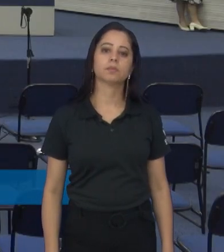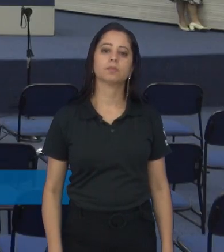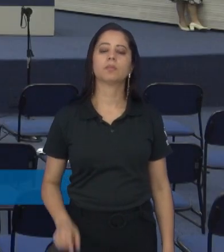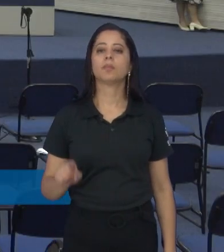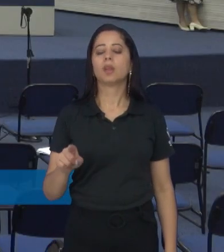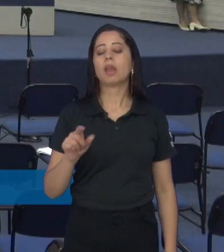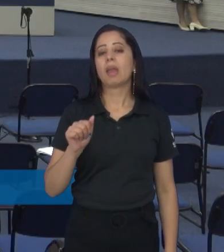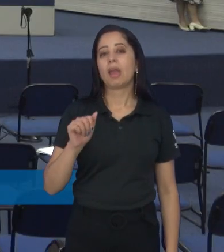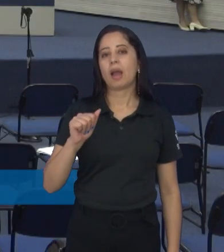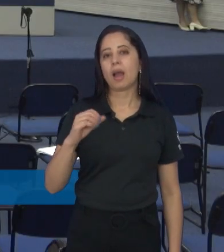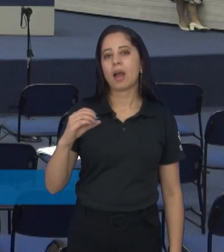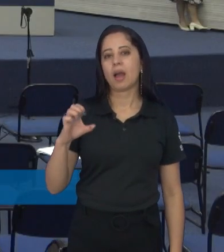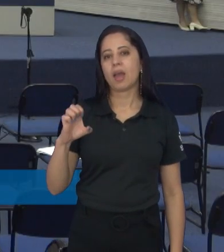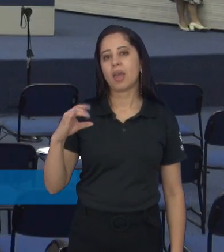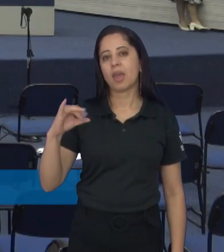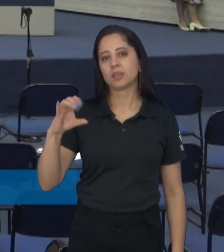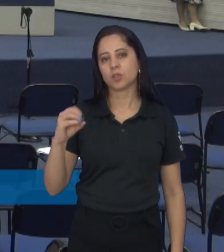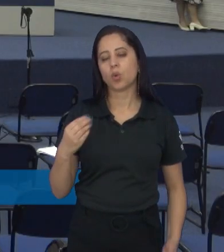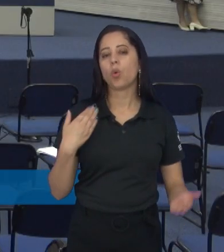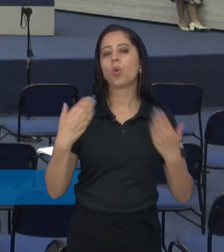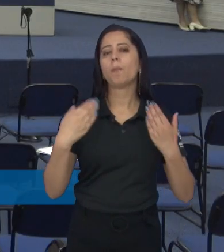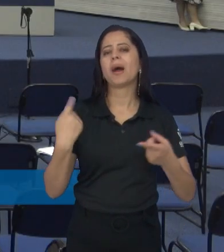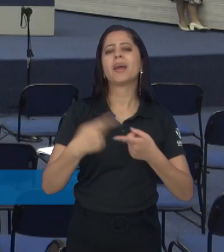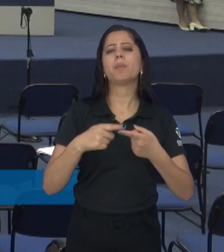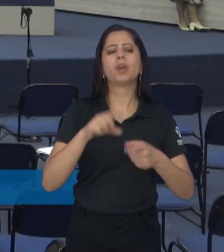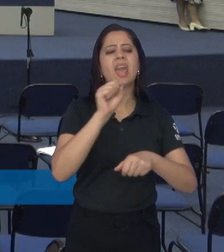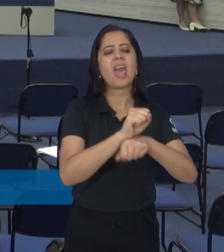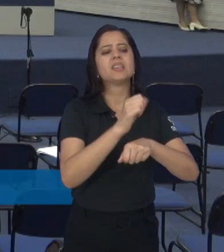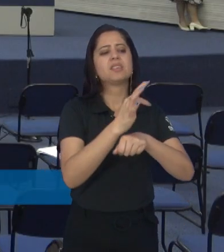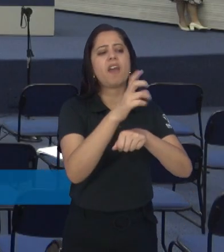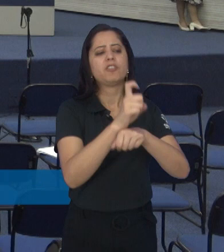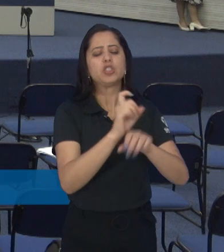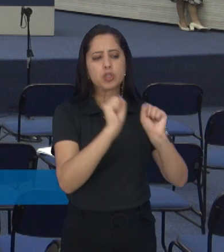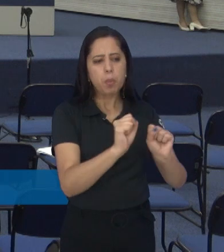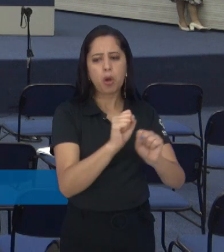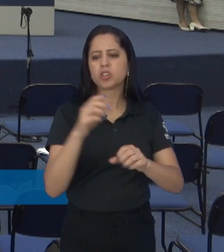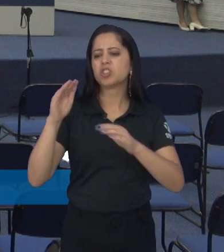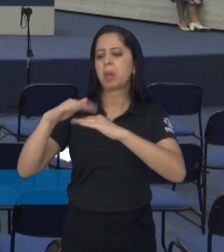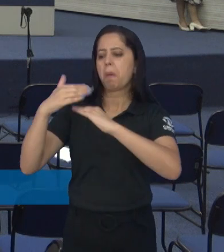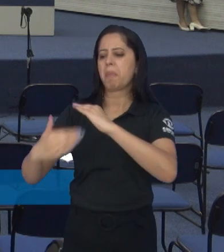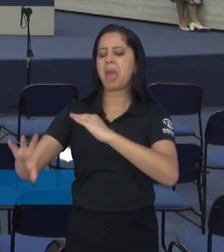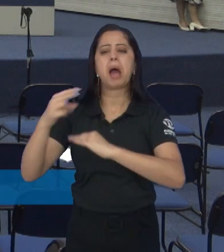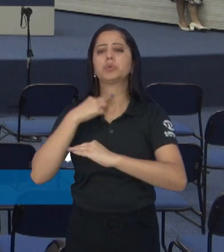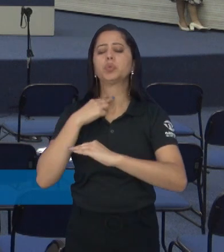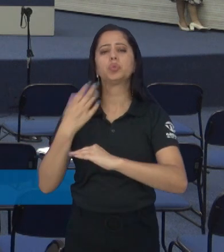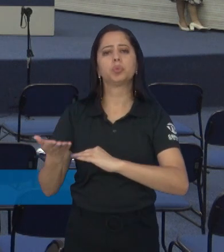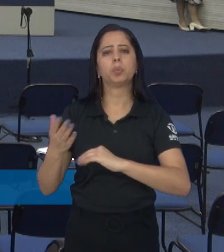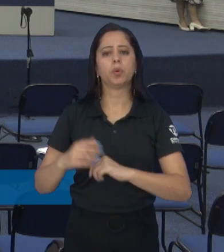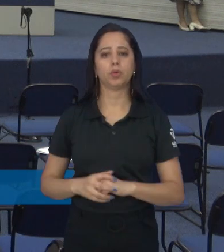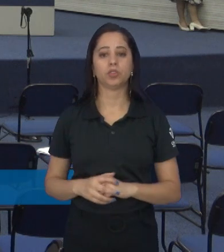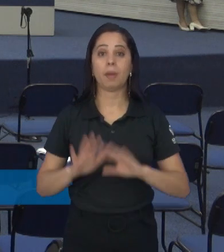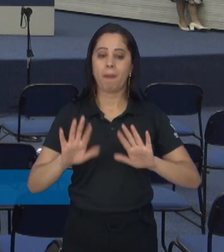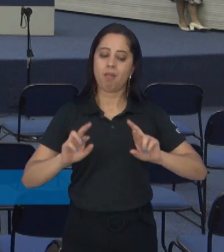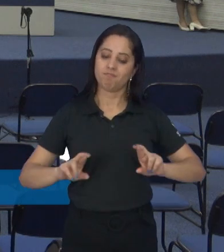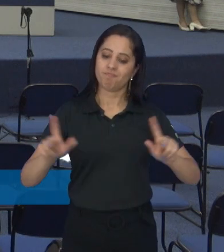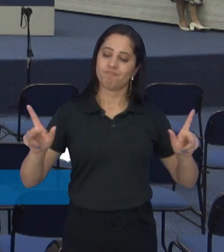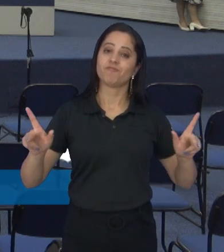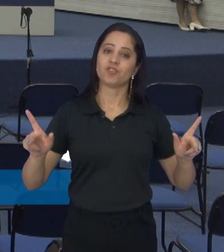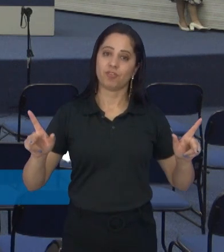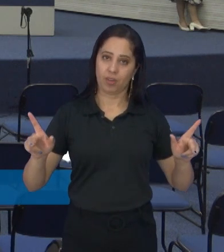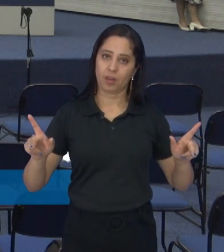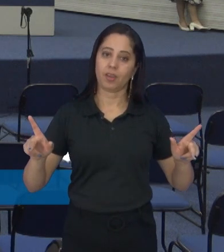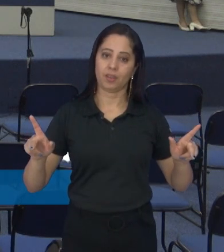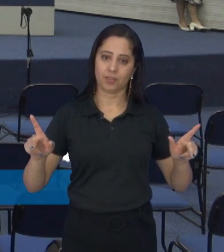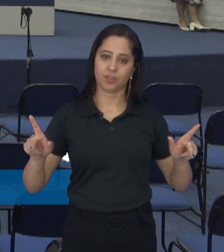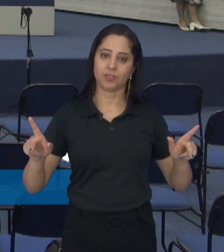o porquê que o banhado não pode porque que são Francisco então tem uma diferença muito grande aí com relação ao que está judicializado